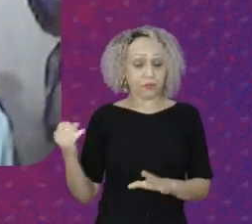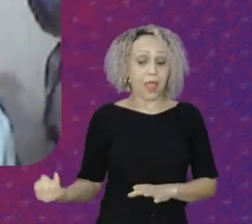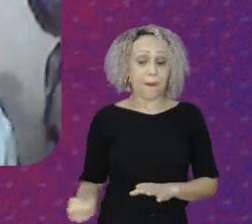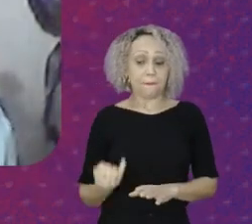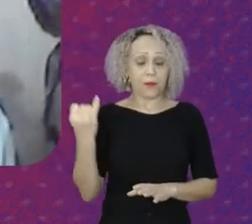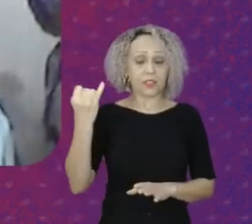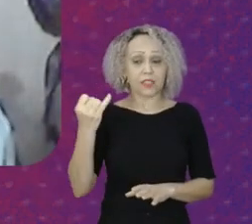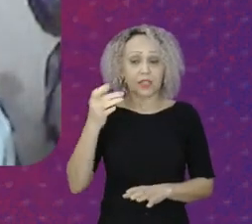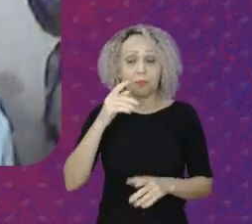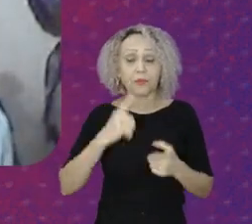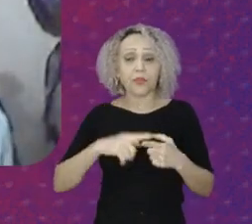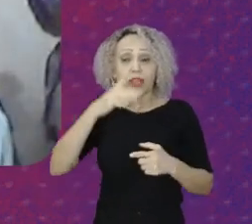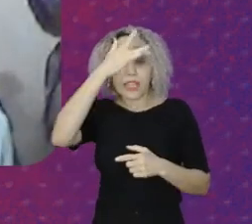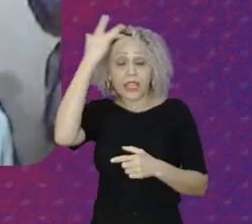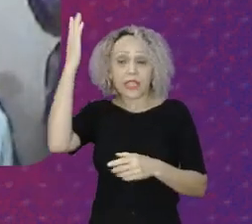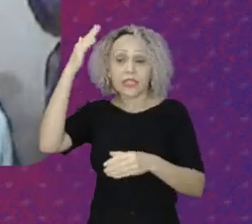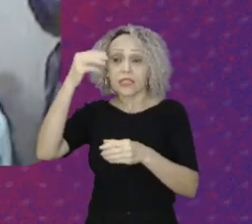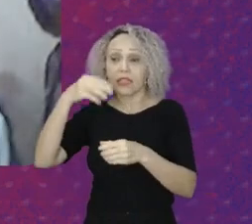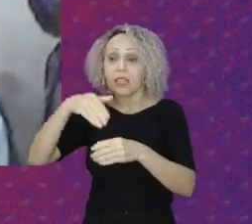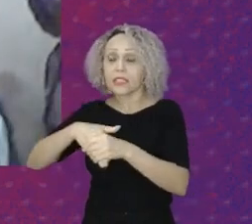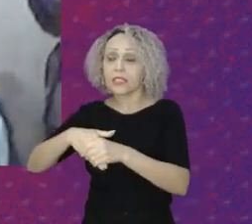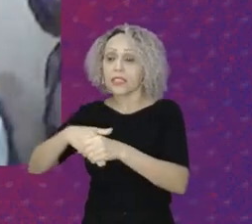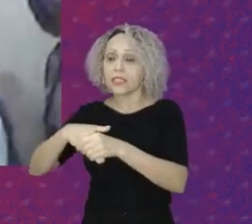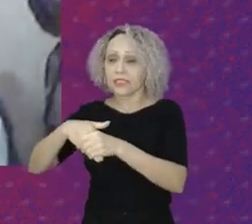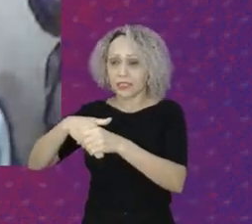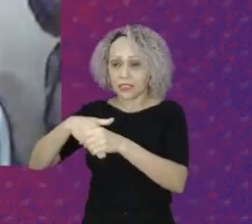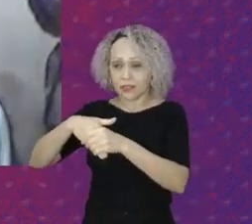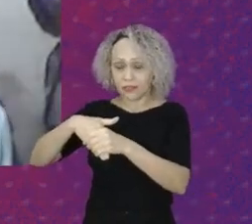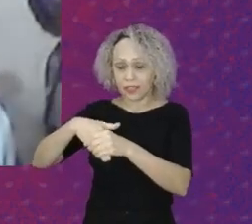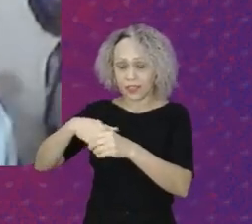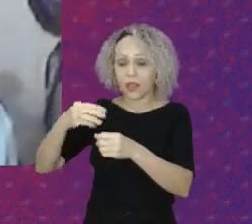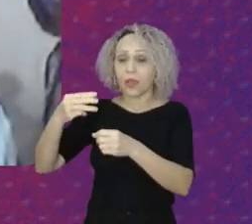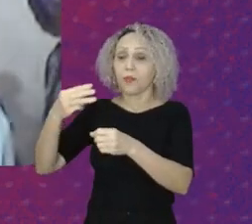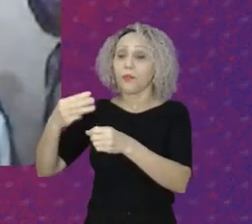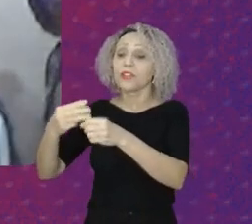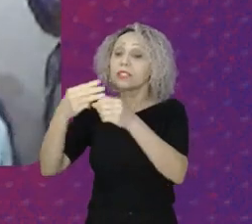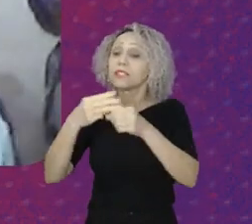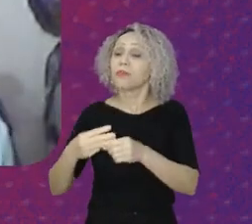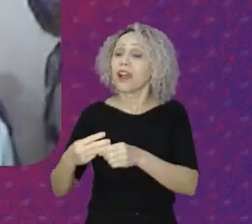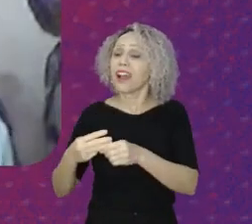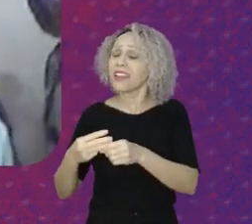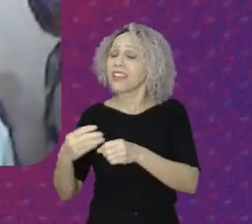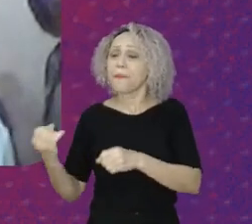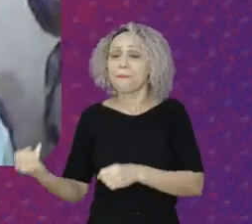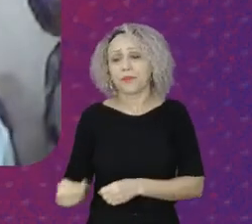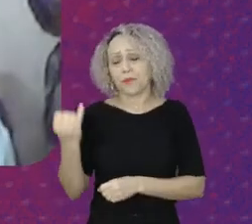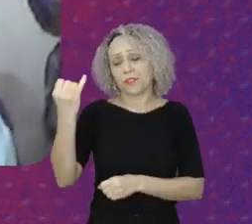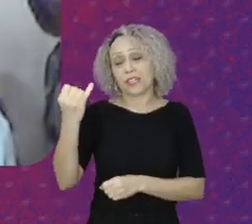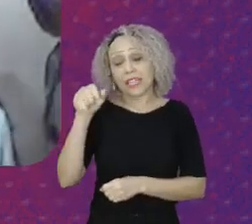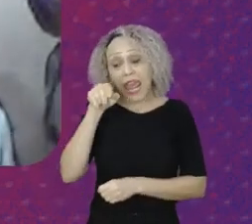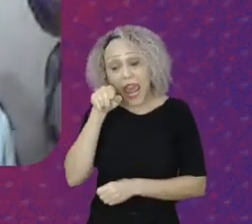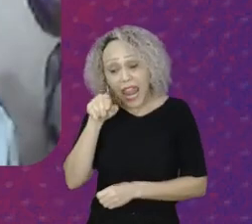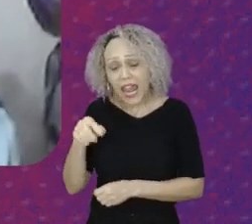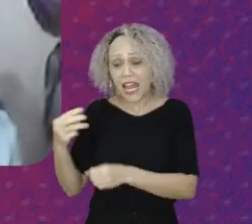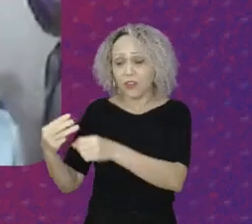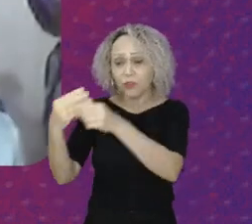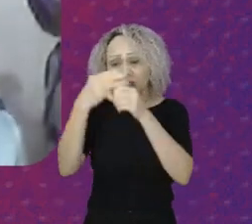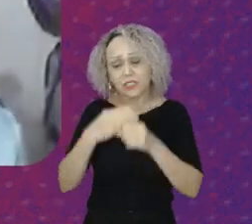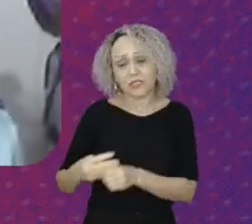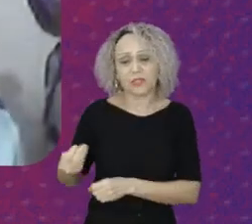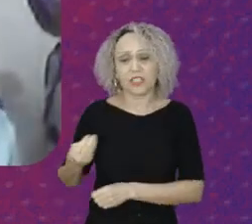As eleições municipais, elas são de muita importância. Eu fui vereadora na minha cidade do Rio de Janeiro. Eu sei